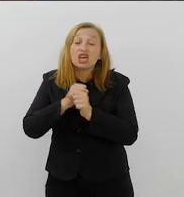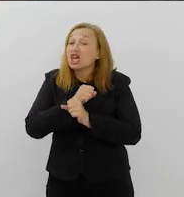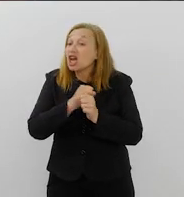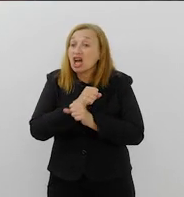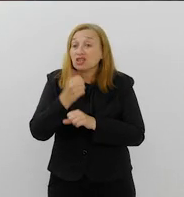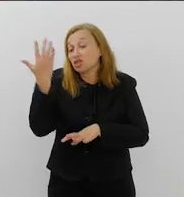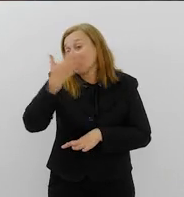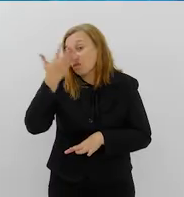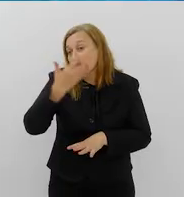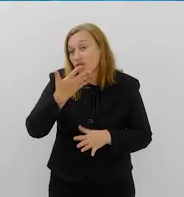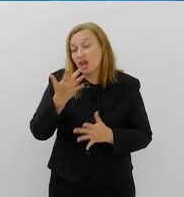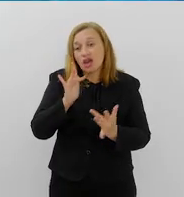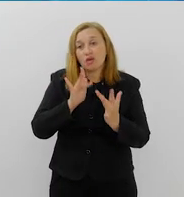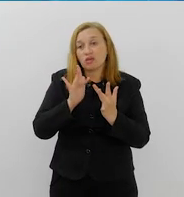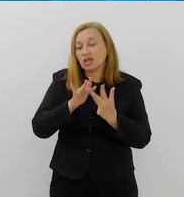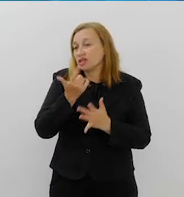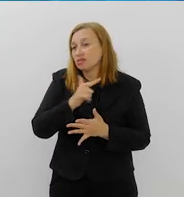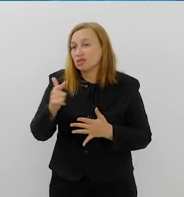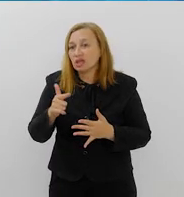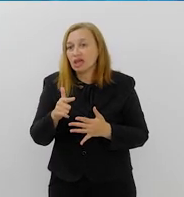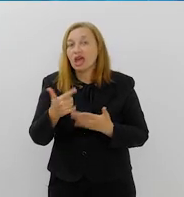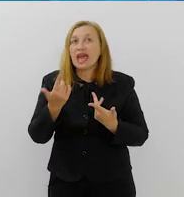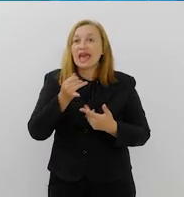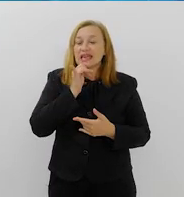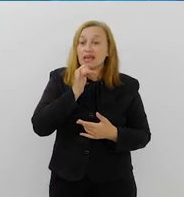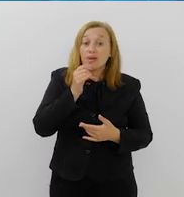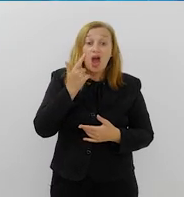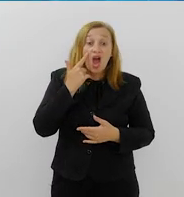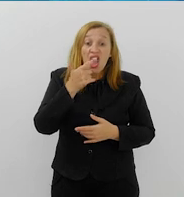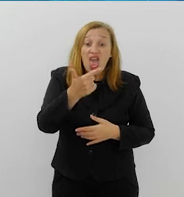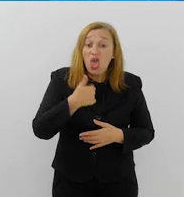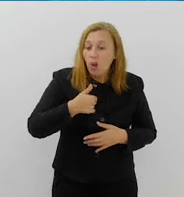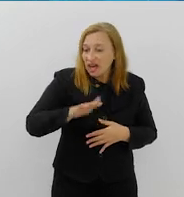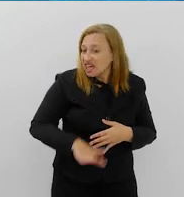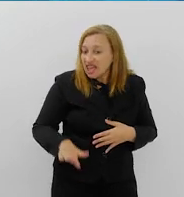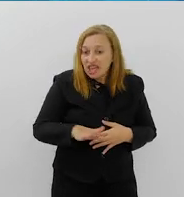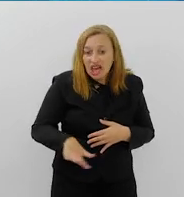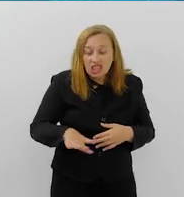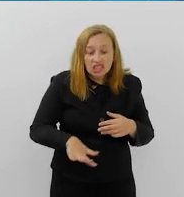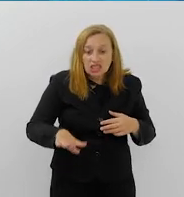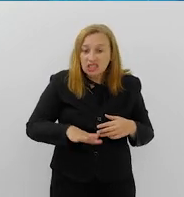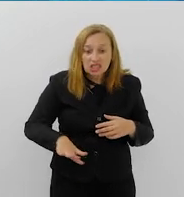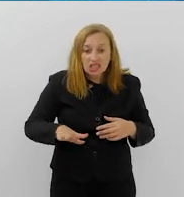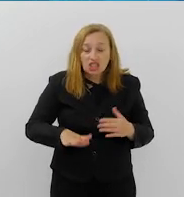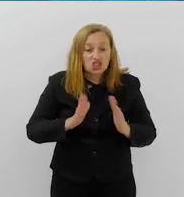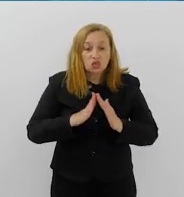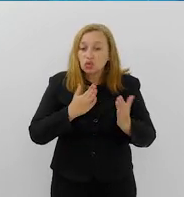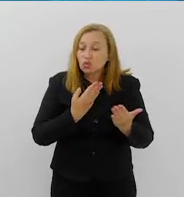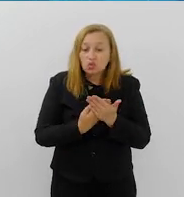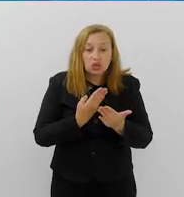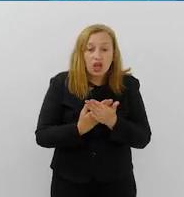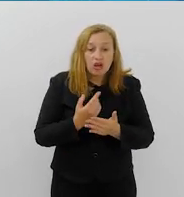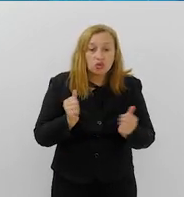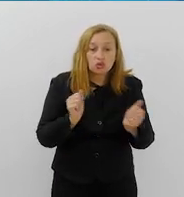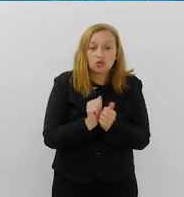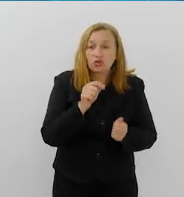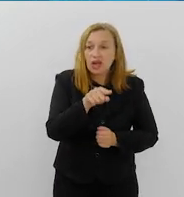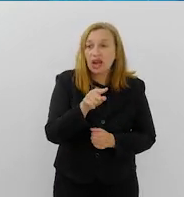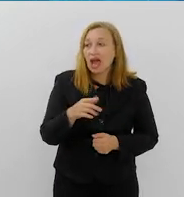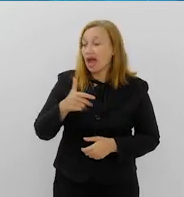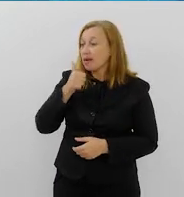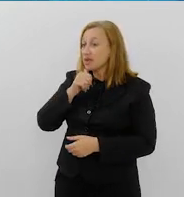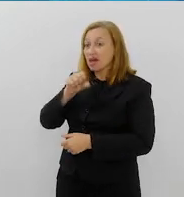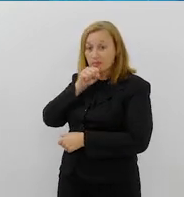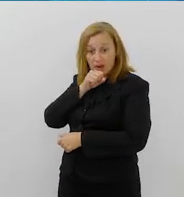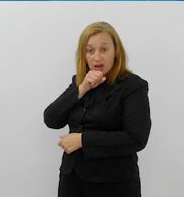Vai localizar pessoas. Nossa, aquela que eu estudei quando eu estava fazendo pré. Achei, né? Minha mãe montou um grupo das